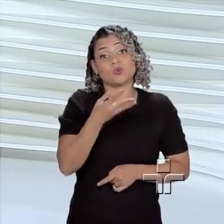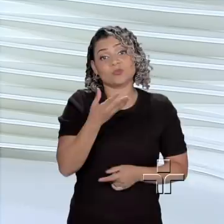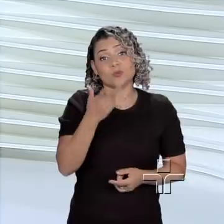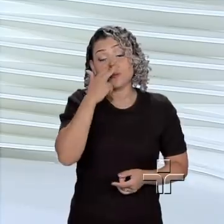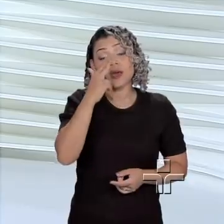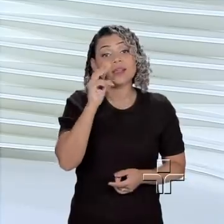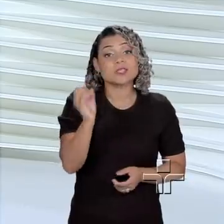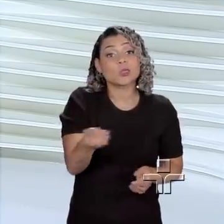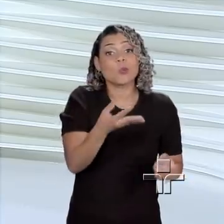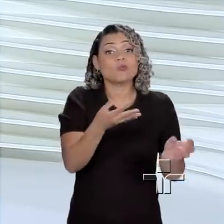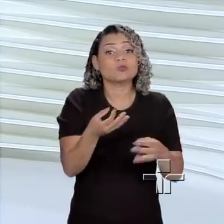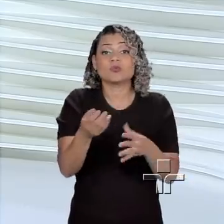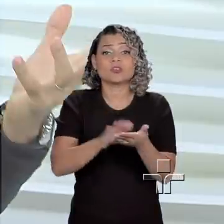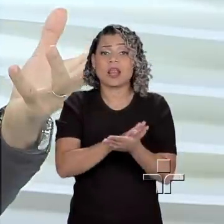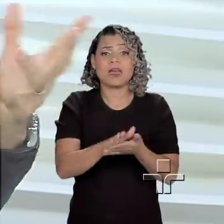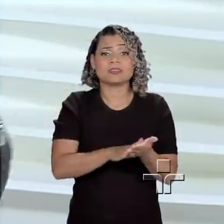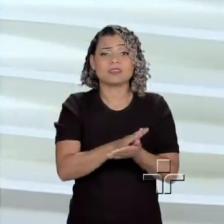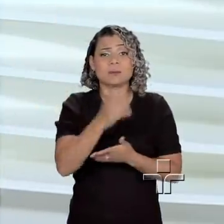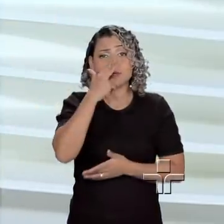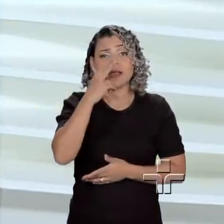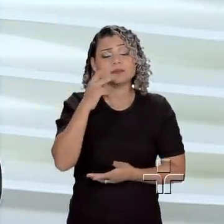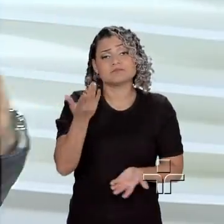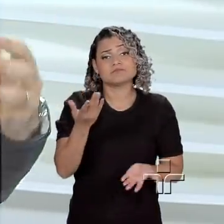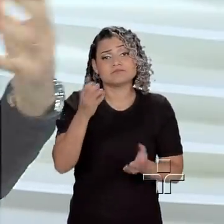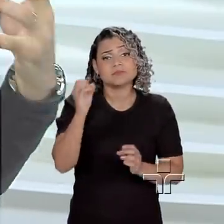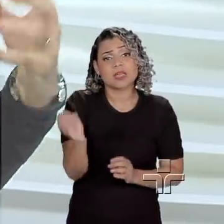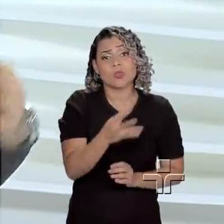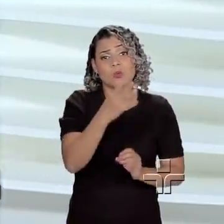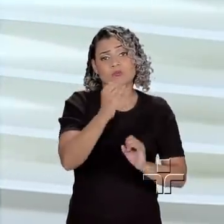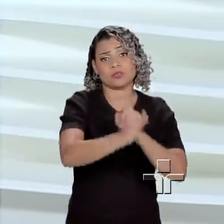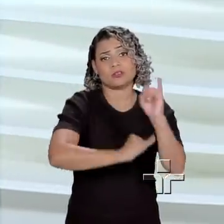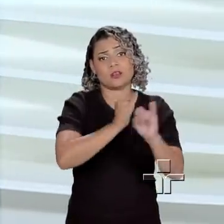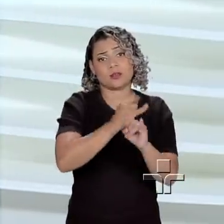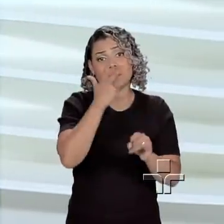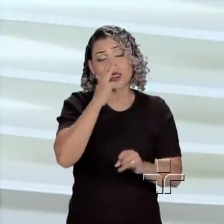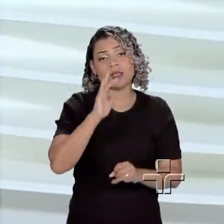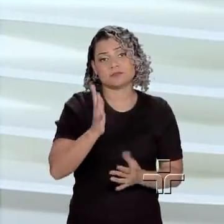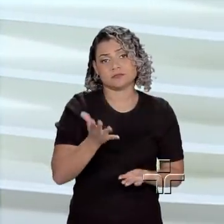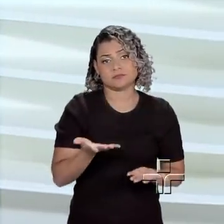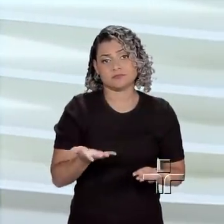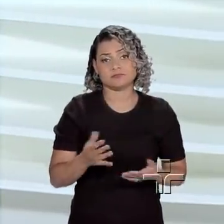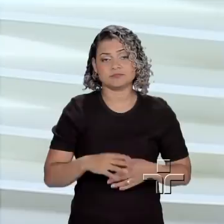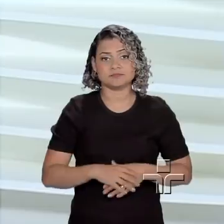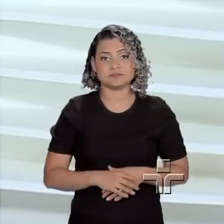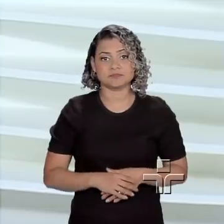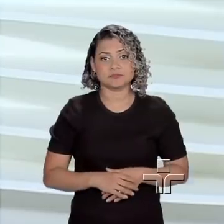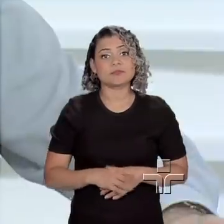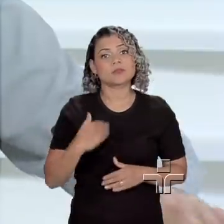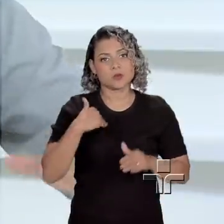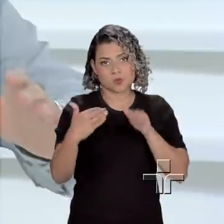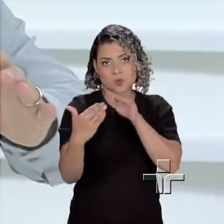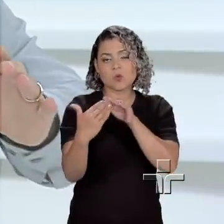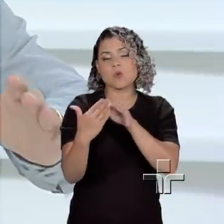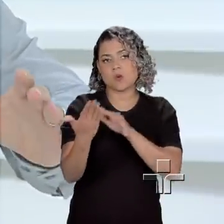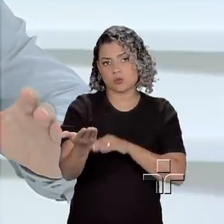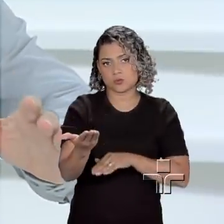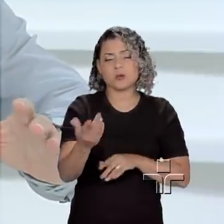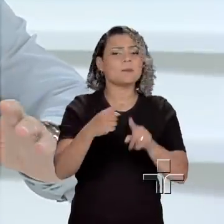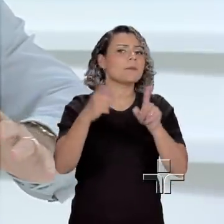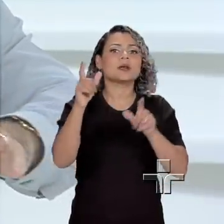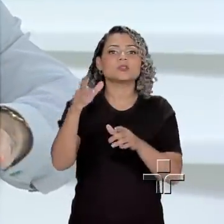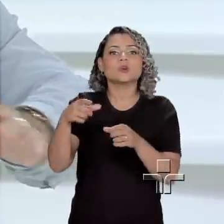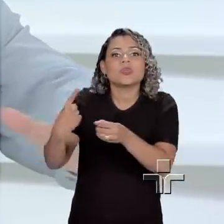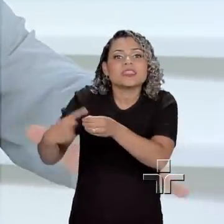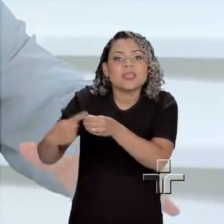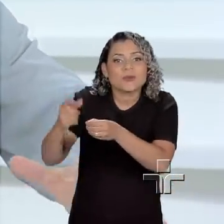do novo que tem que ser entendida, não o novo velho. Do que ele falou, eu concordo, mas esse pessoal da